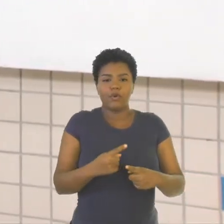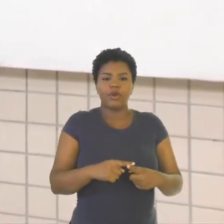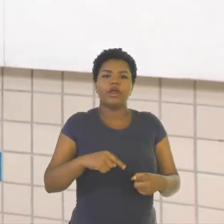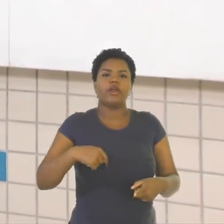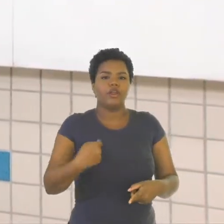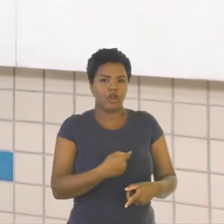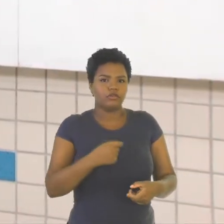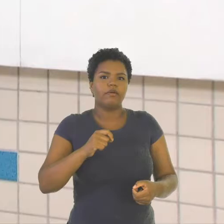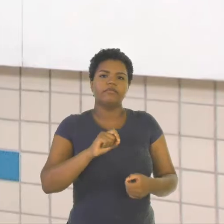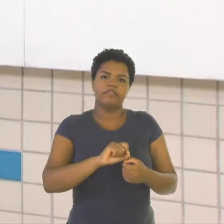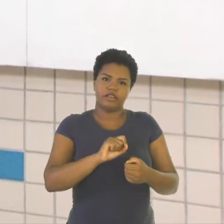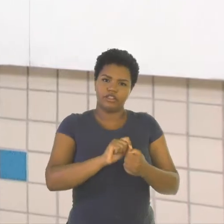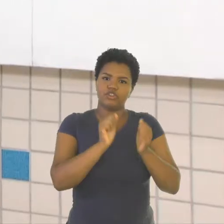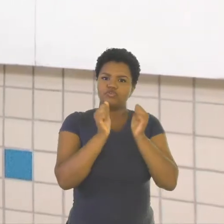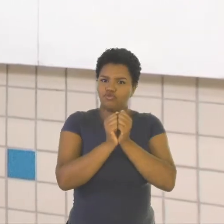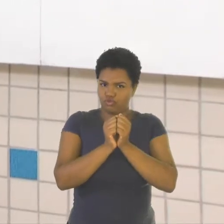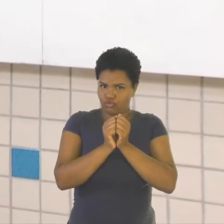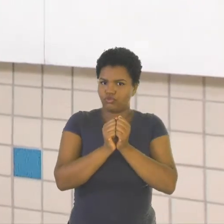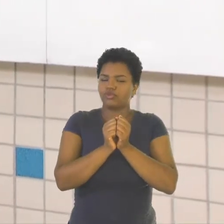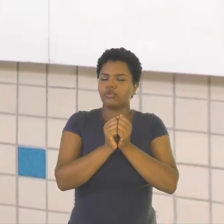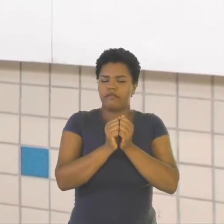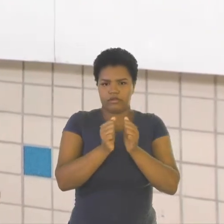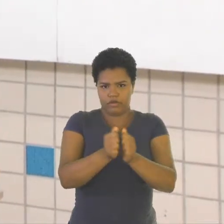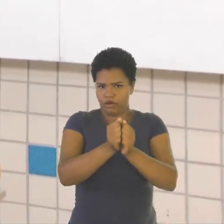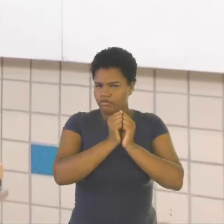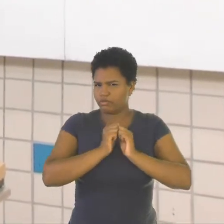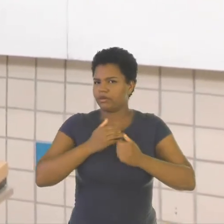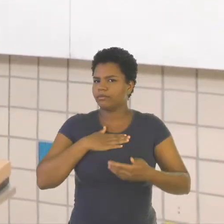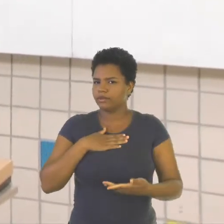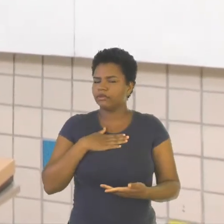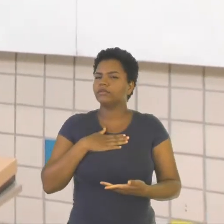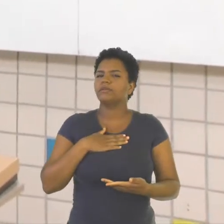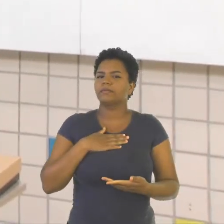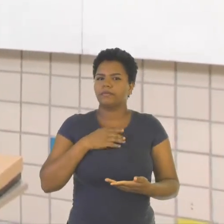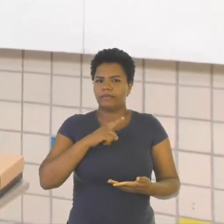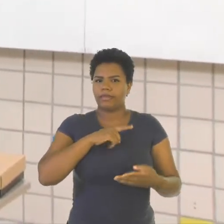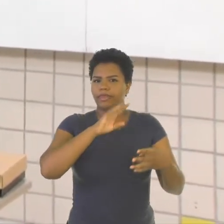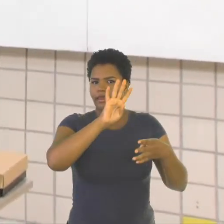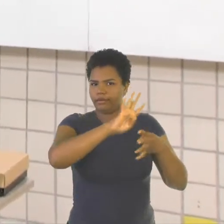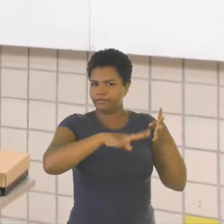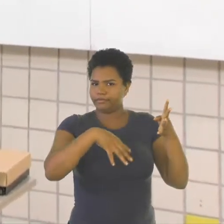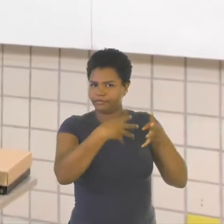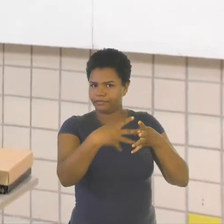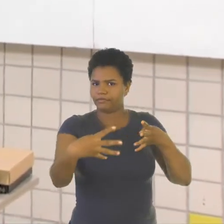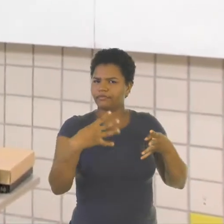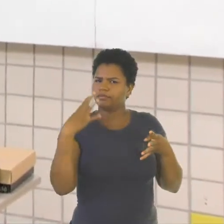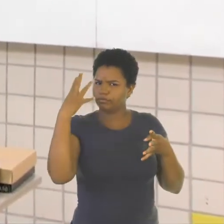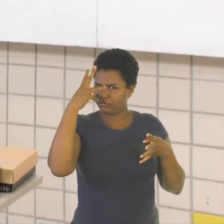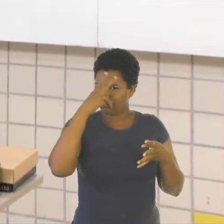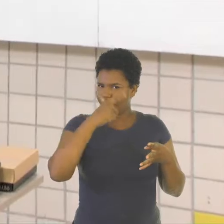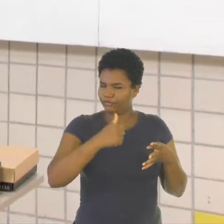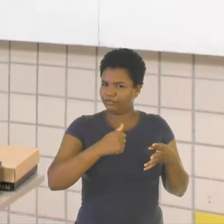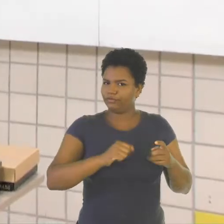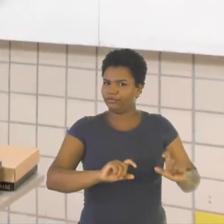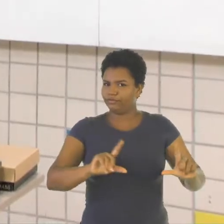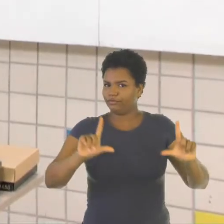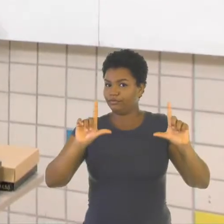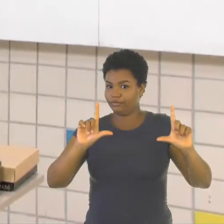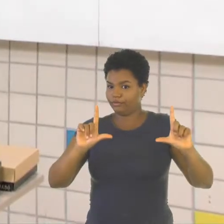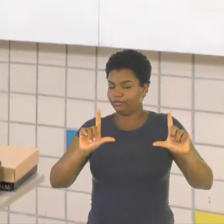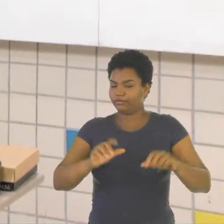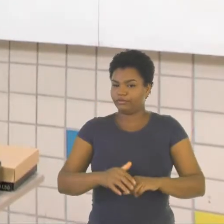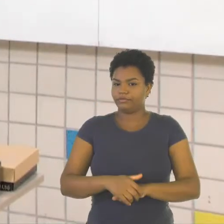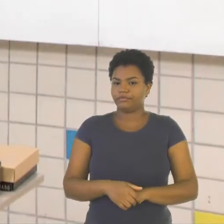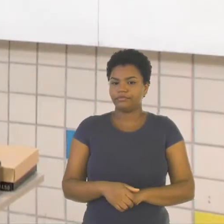fazer juntos agora. Vocês vão acompanhar comigo. Vai ter uma tabela bonitinha aí na tela que está aqui. A